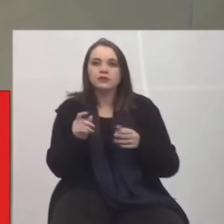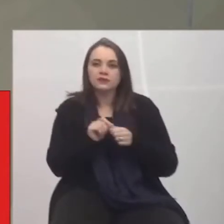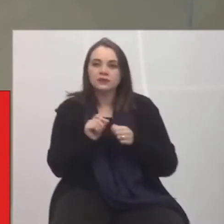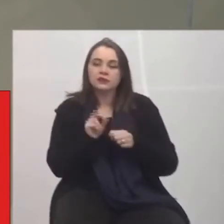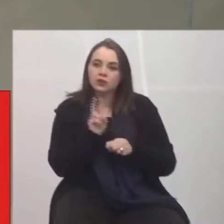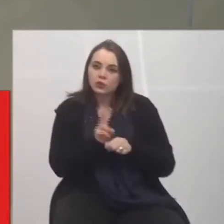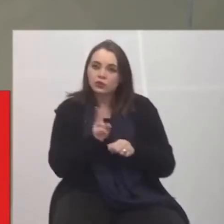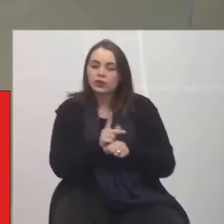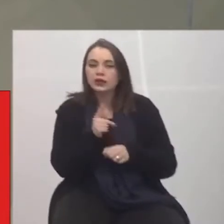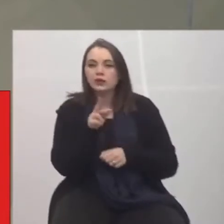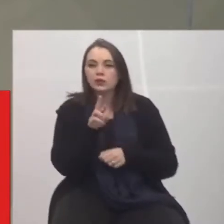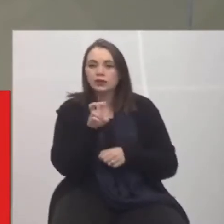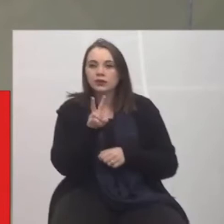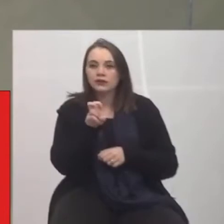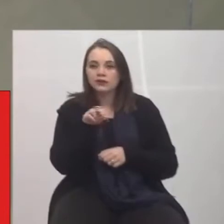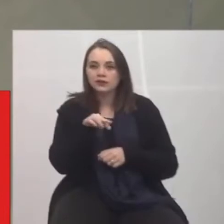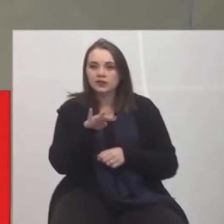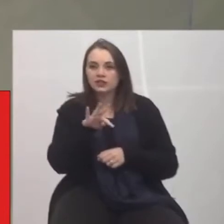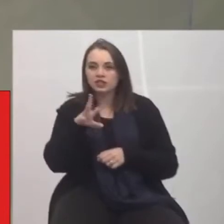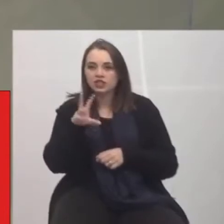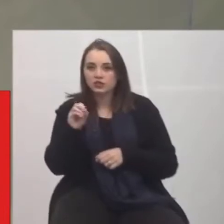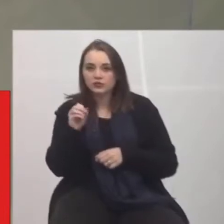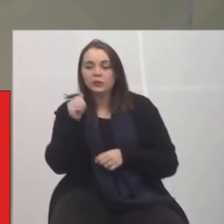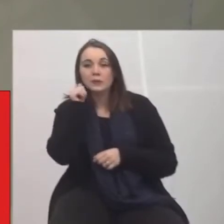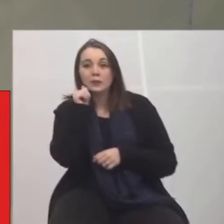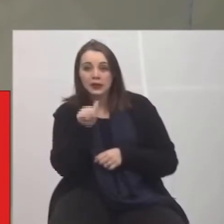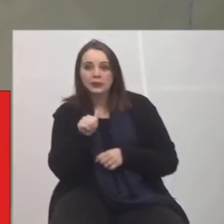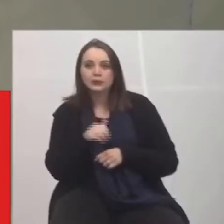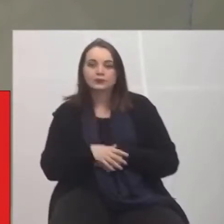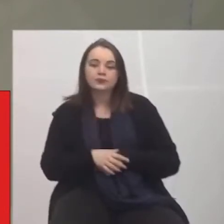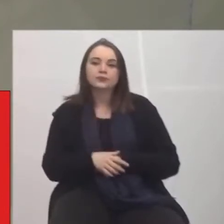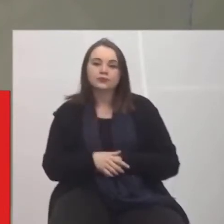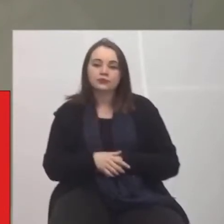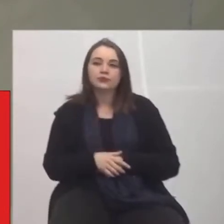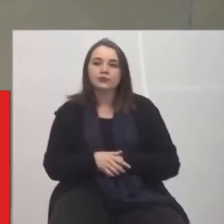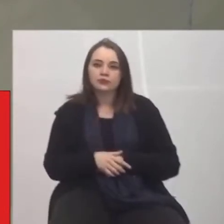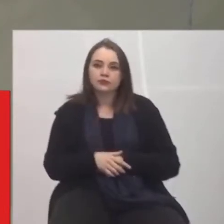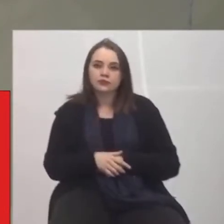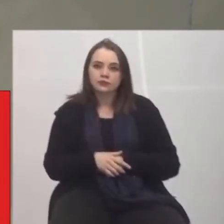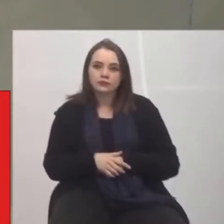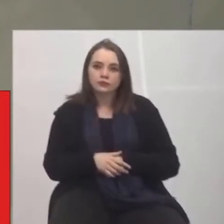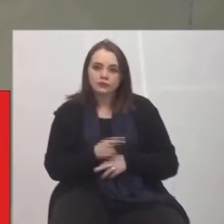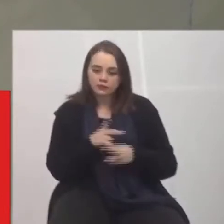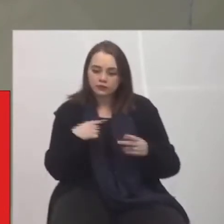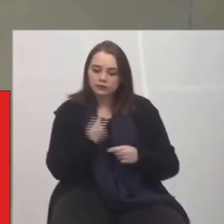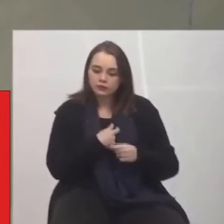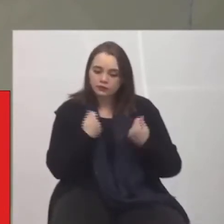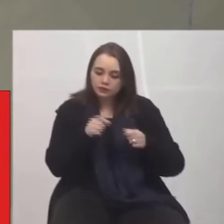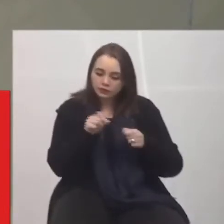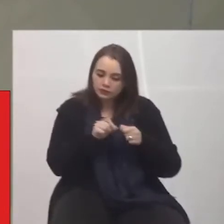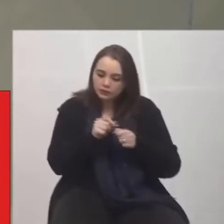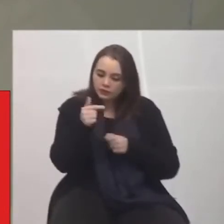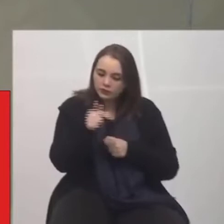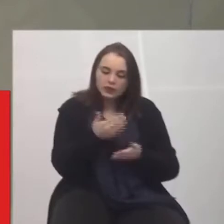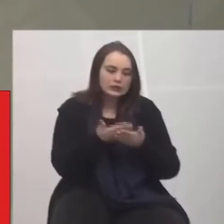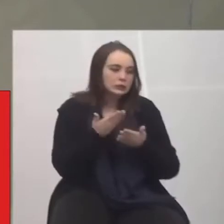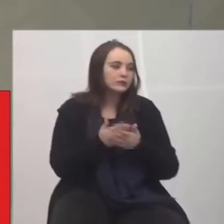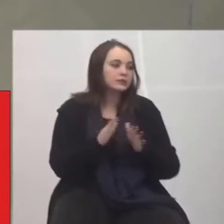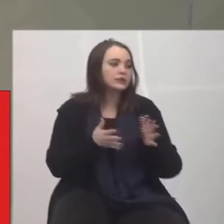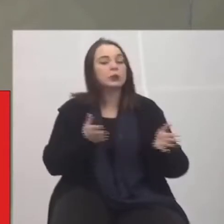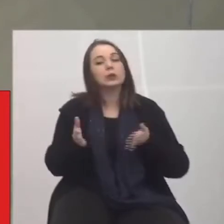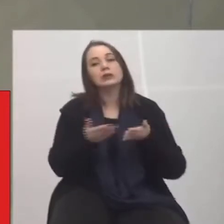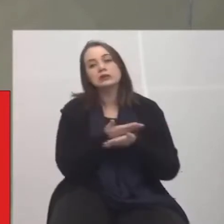teste do preventivo. Algumas coisas que dá para rever ali nos procedimentos. Então, durante o